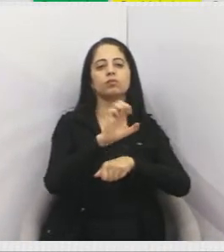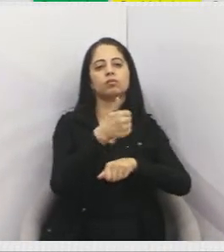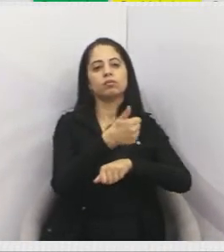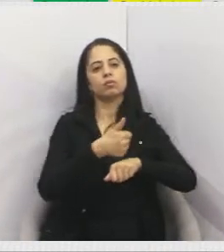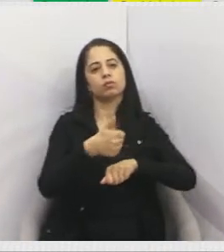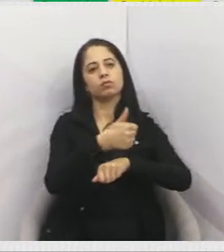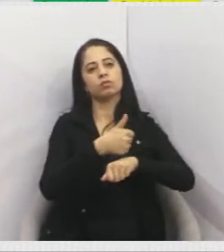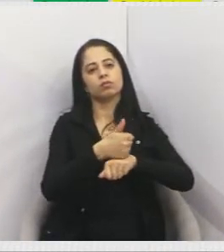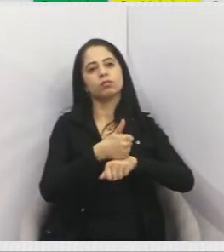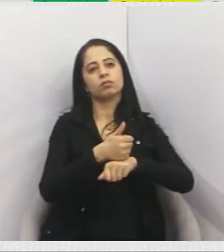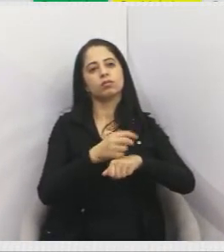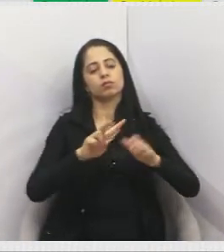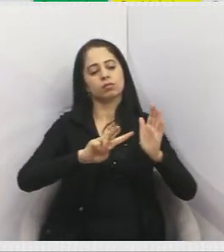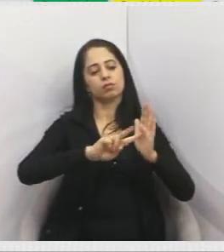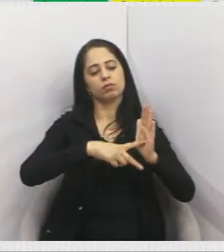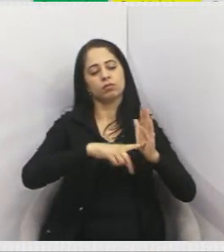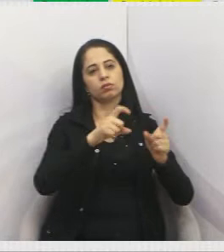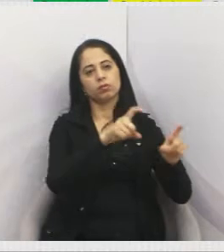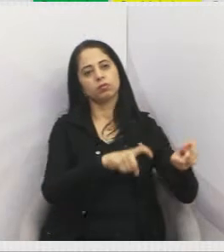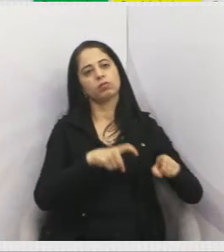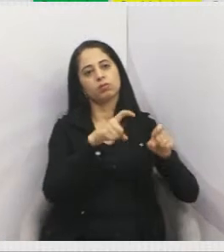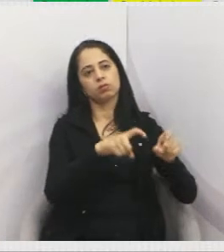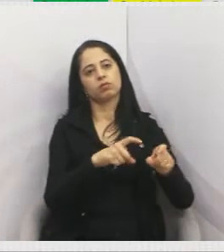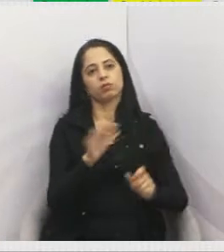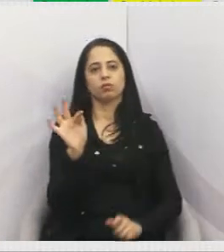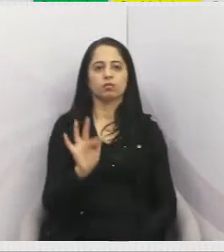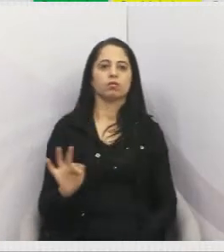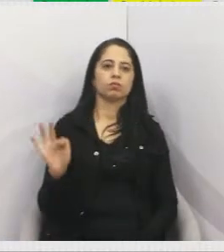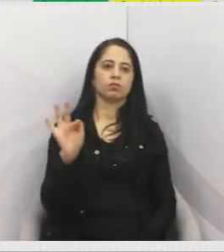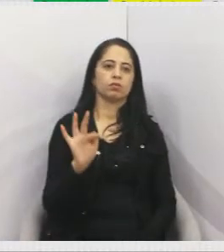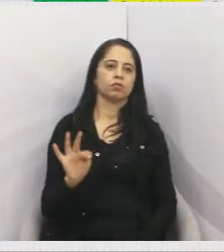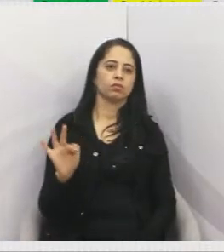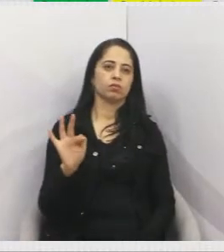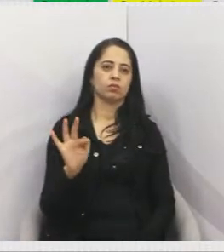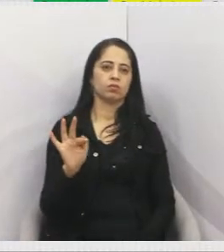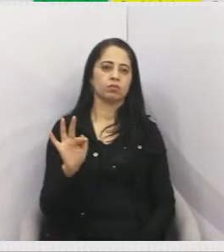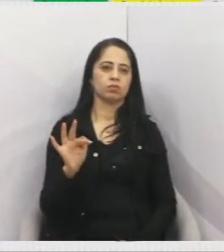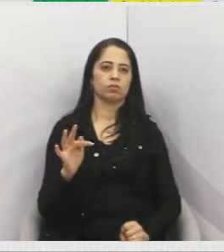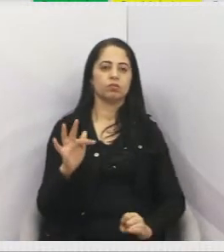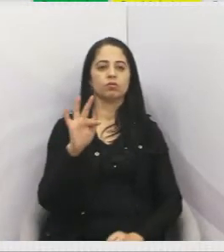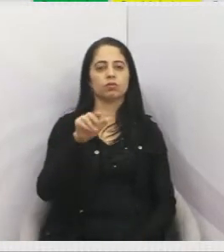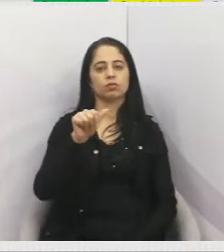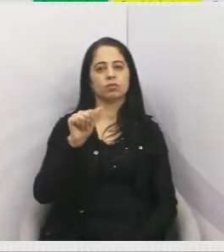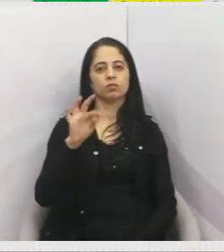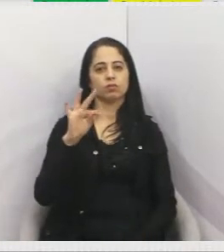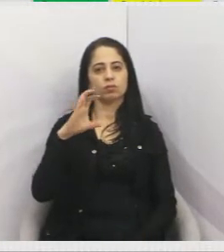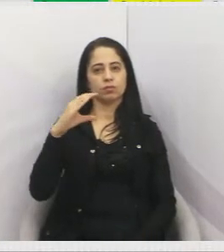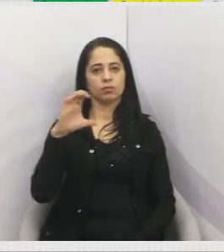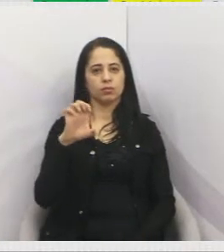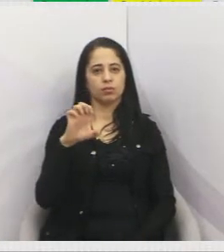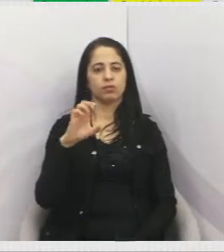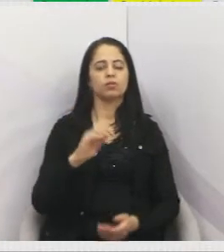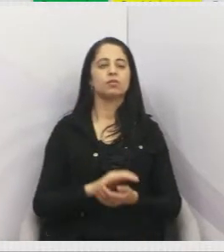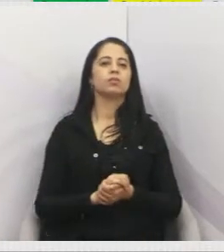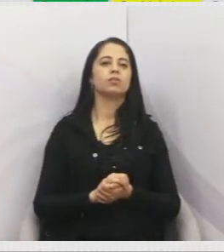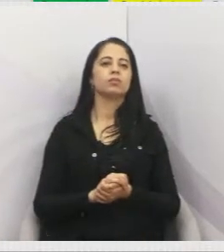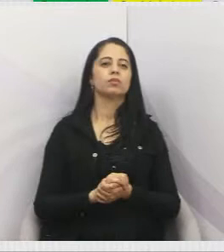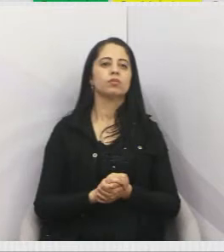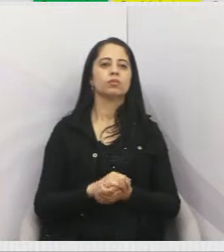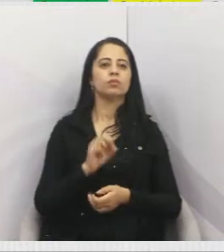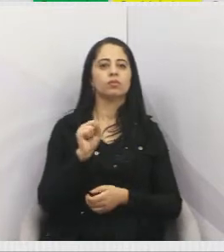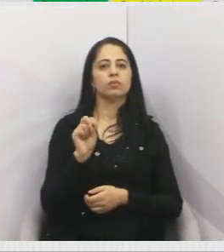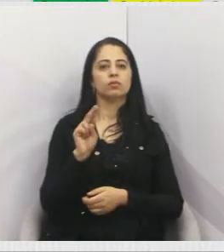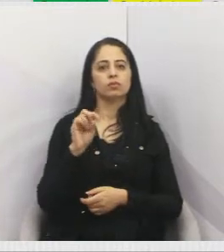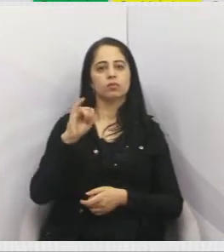profissionais, Sindicato Rural, entidades acadêmicas e de pesquisa, FATEC, organização da sociedade civil,